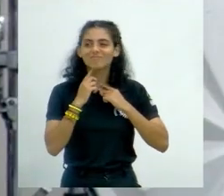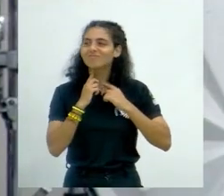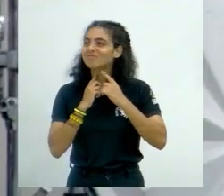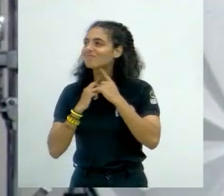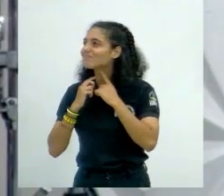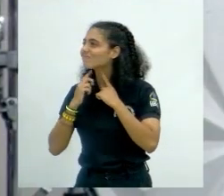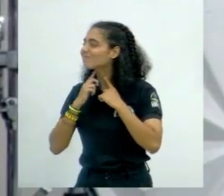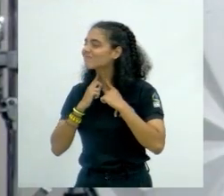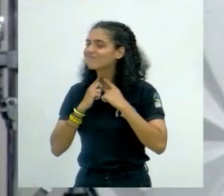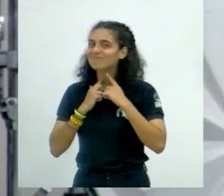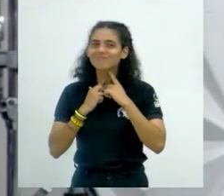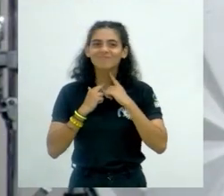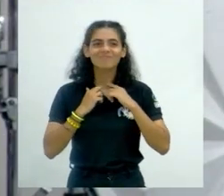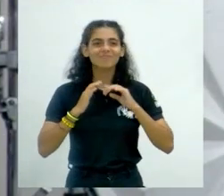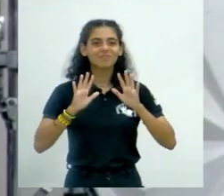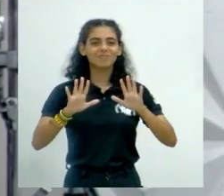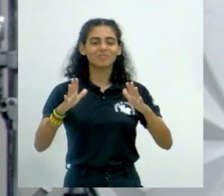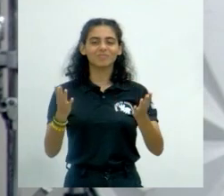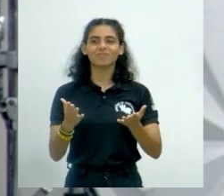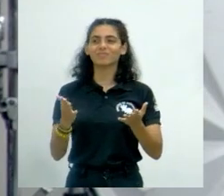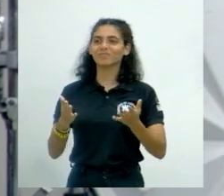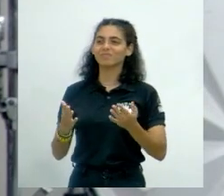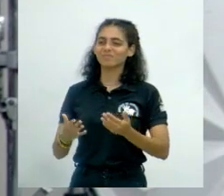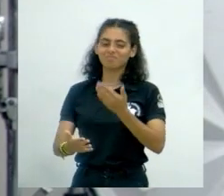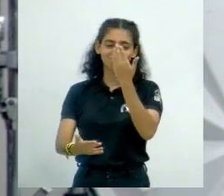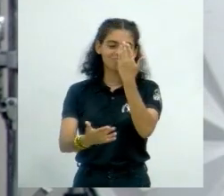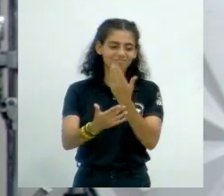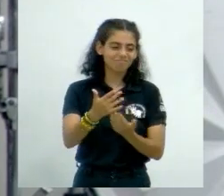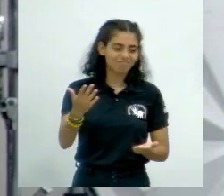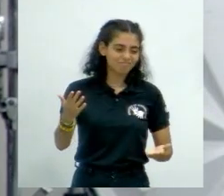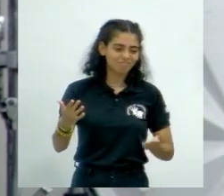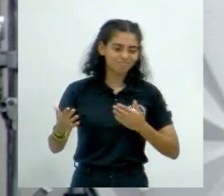próprios olhos. E aí é importante a gente entender também que quando